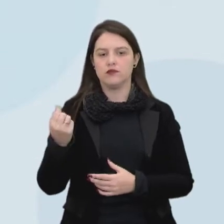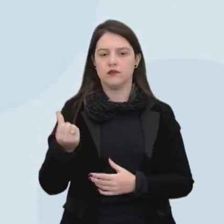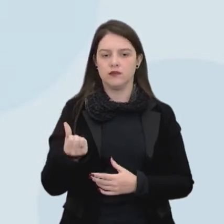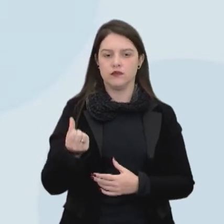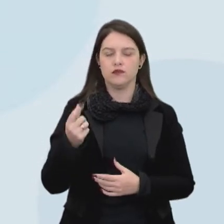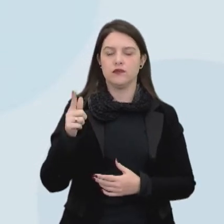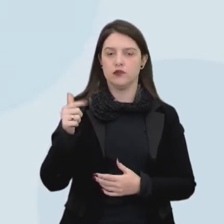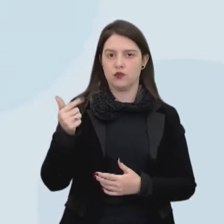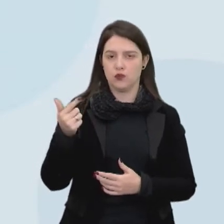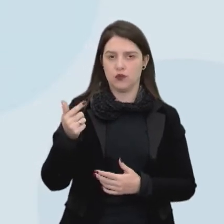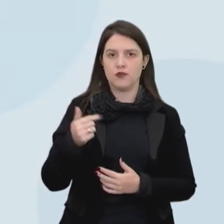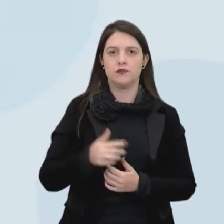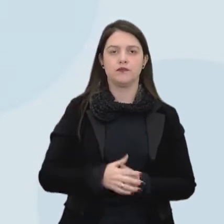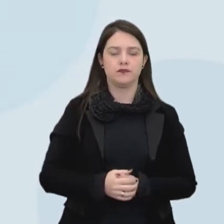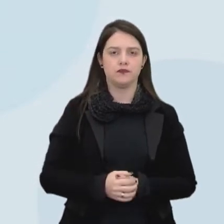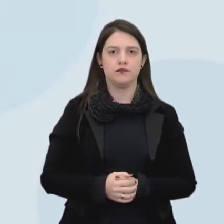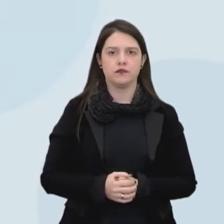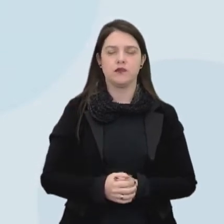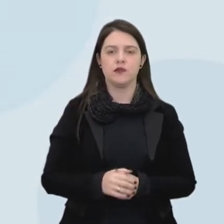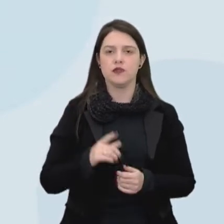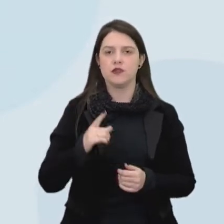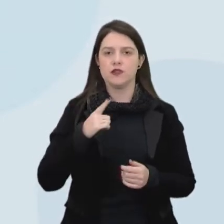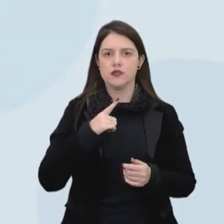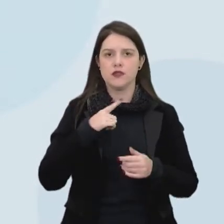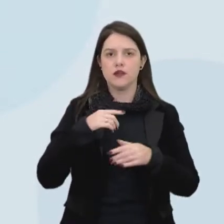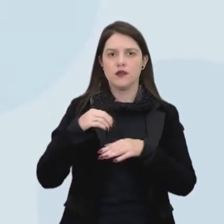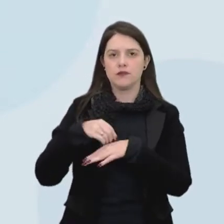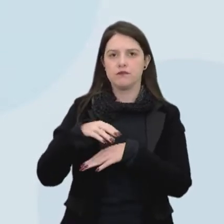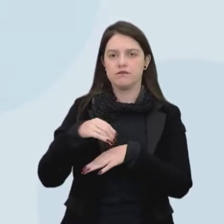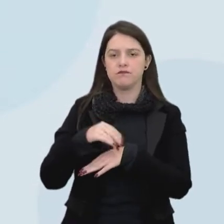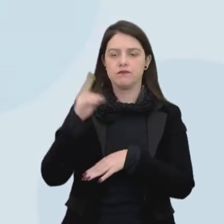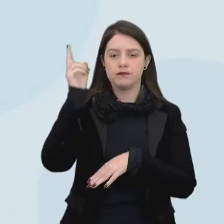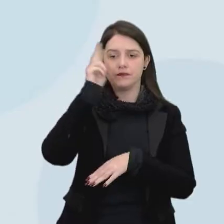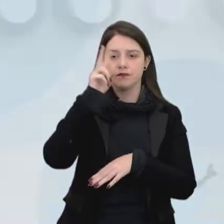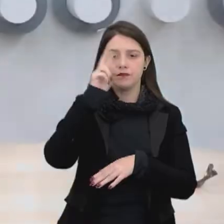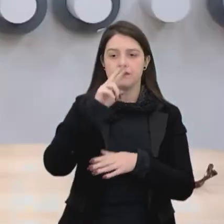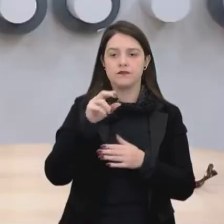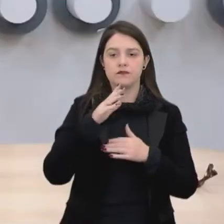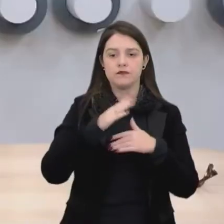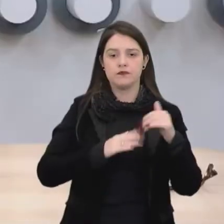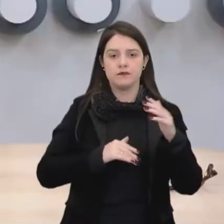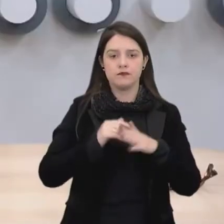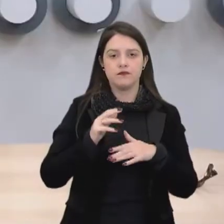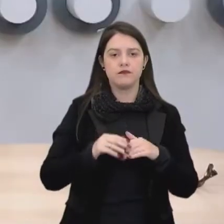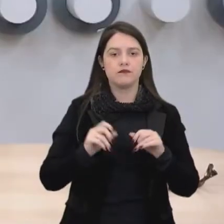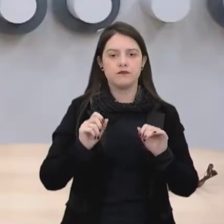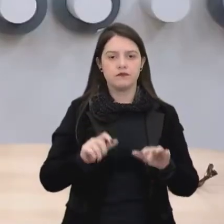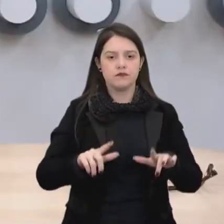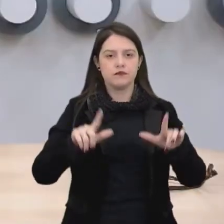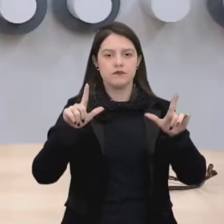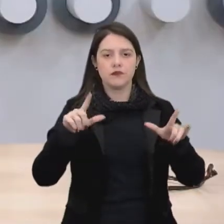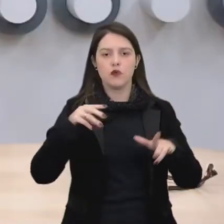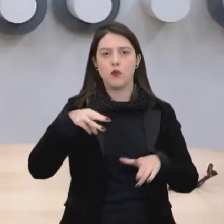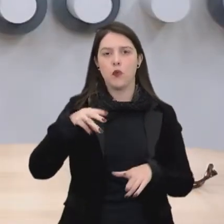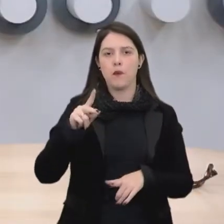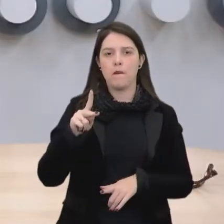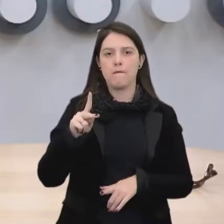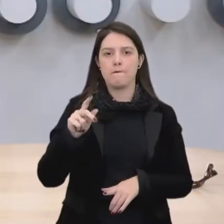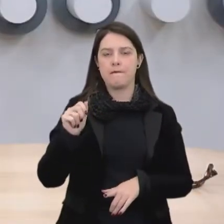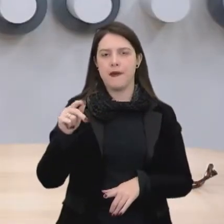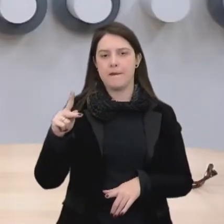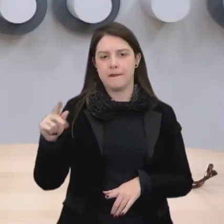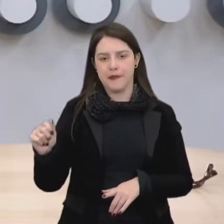e 12. Eu sempre gosto de lembrar que essas habilidades estão no mapa aí do hashtag Quem